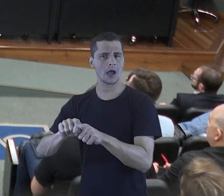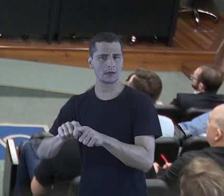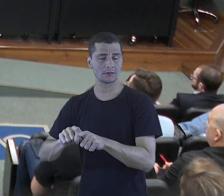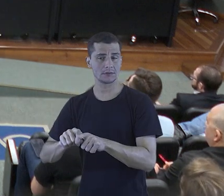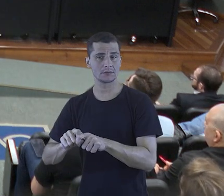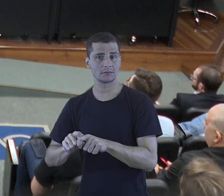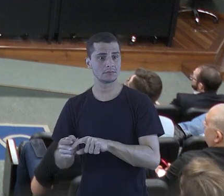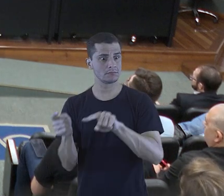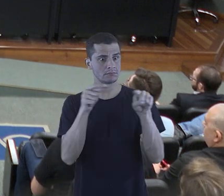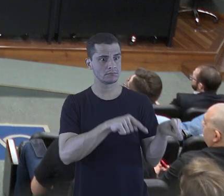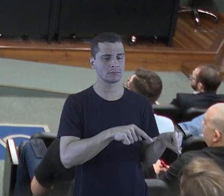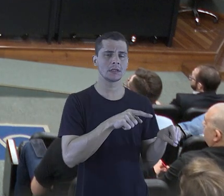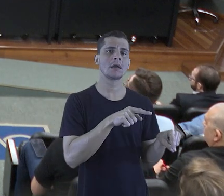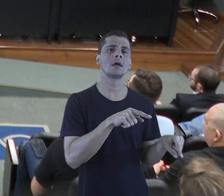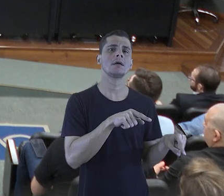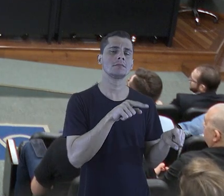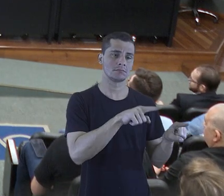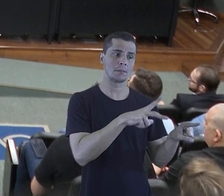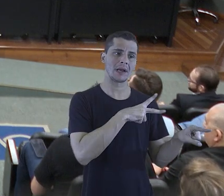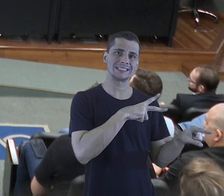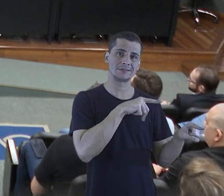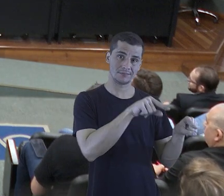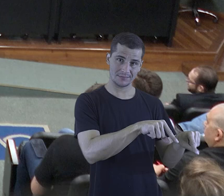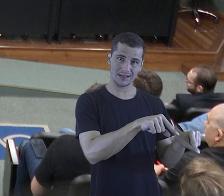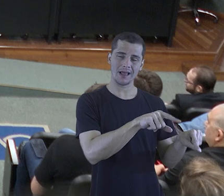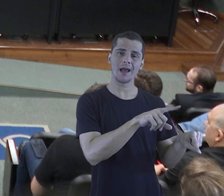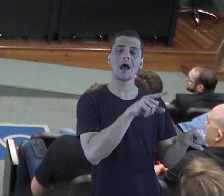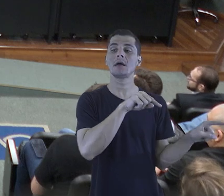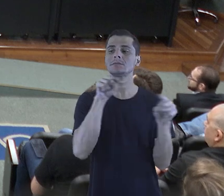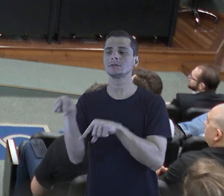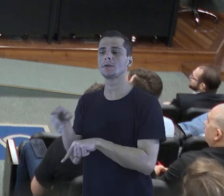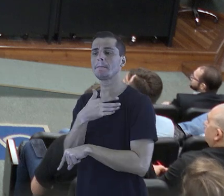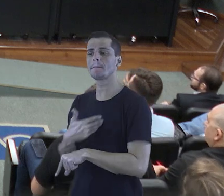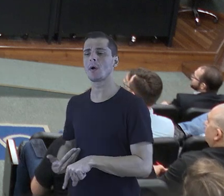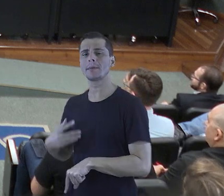o conceito do Eli, que tem gente que nem sabe quem é o Eli.